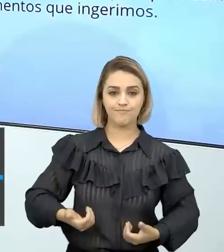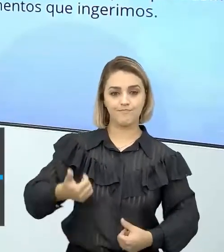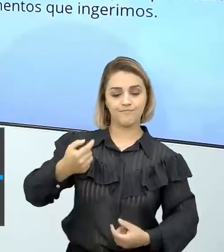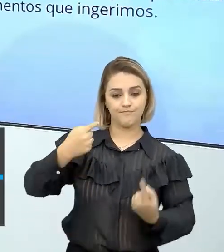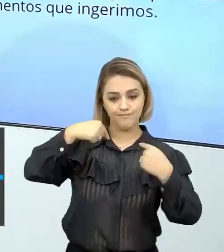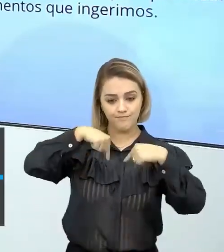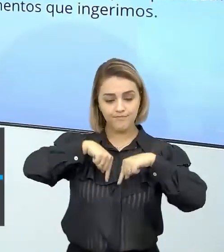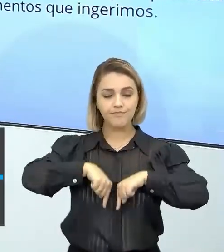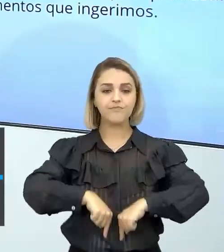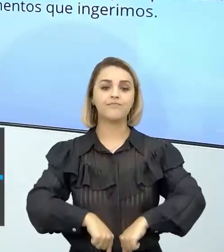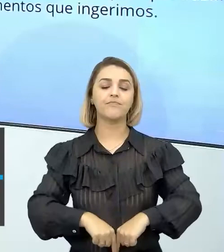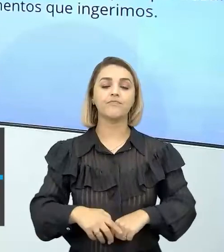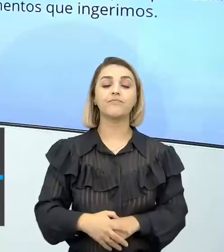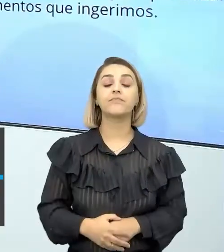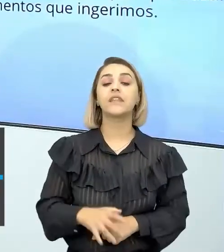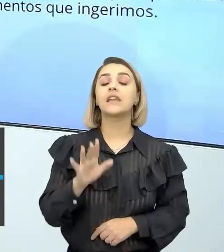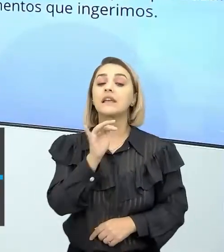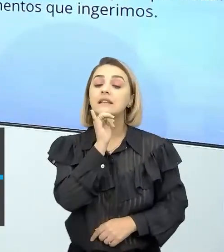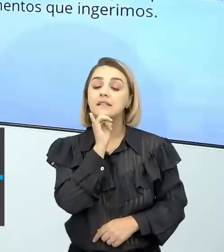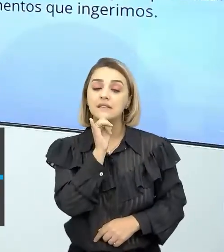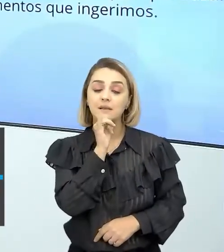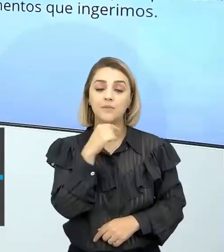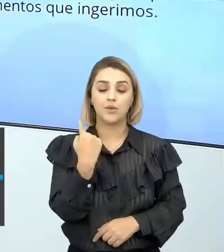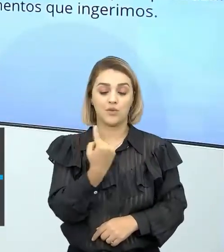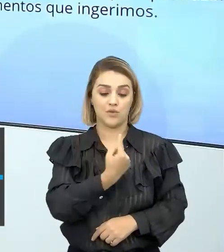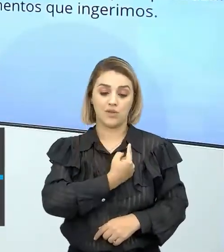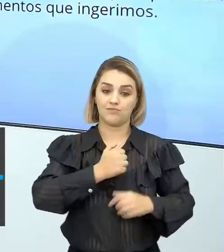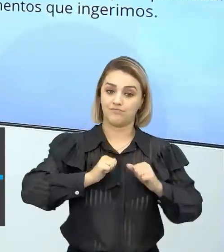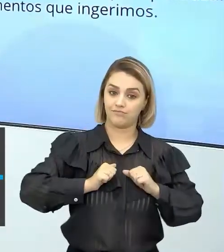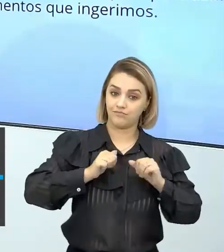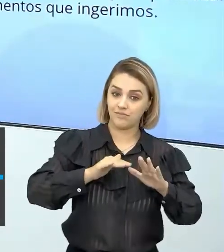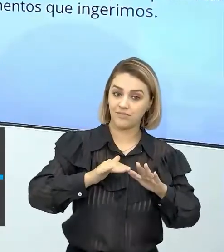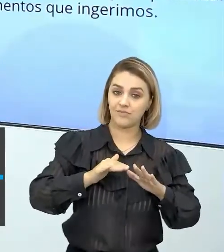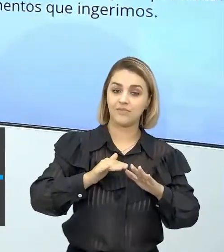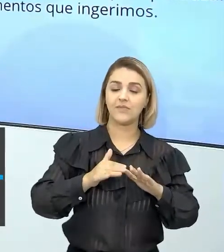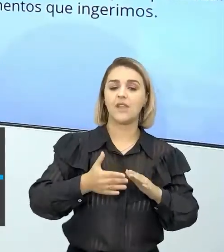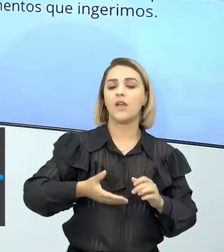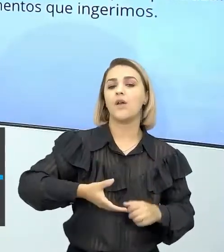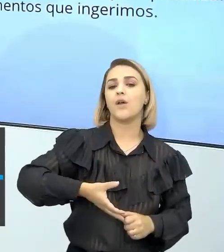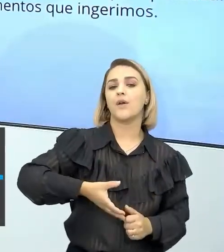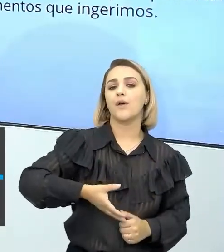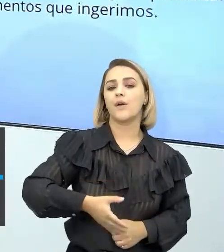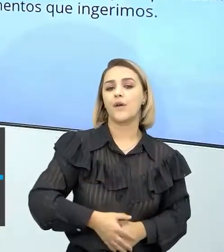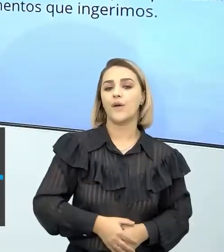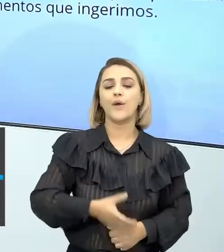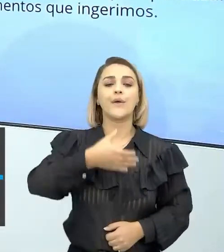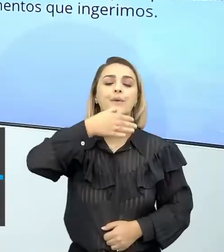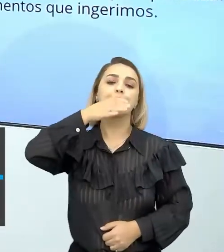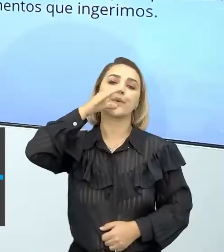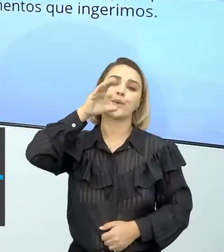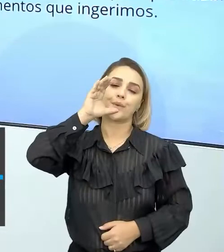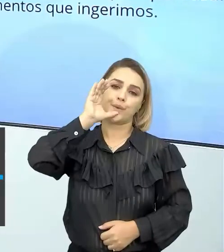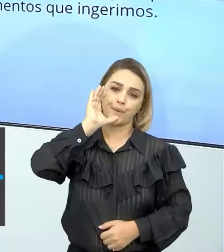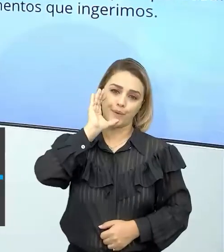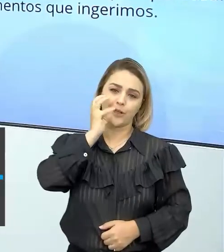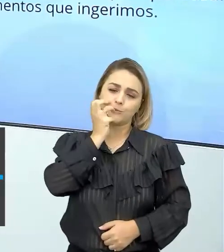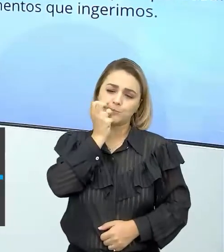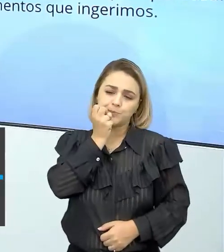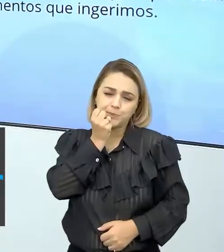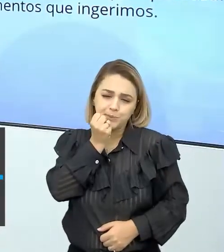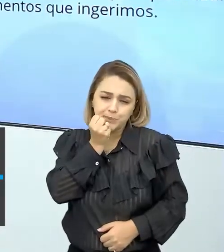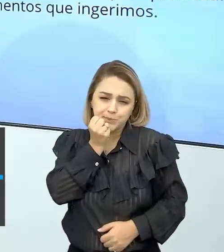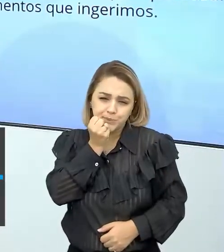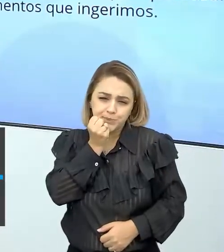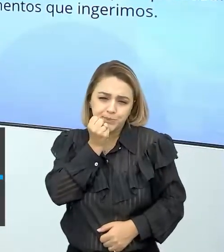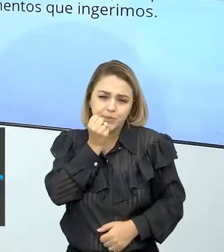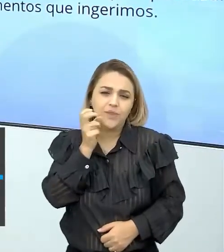vamos supor que nós façamos aí a ingestão de um copo de suco de limão muito forte, né, ou